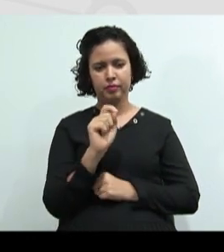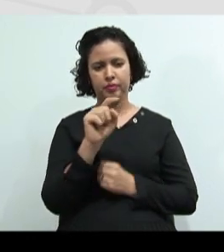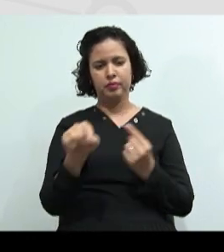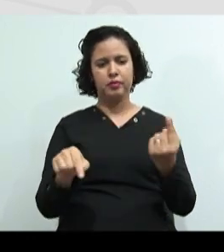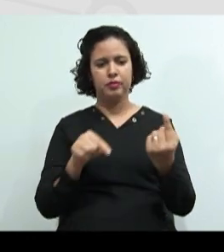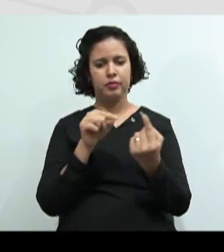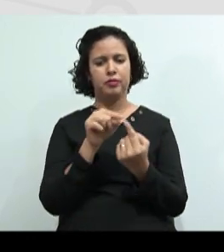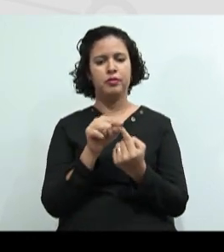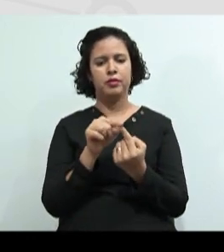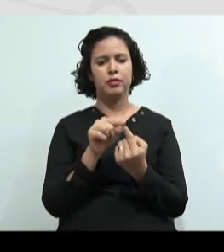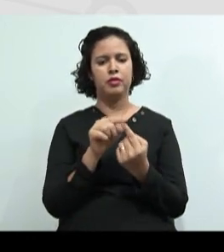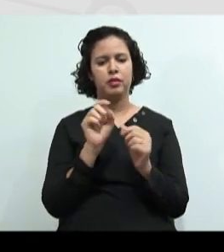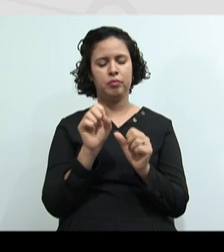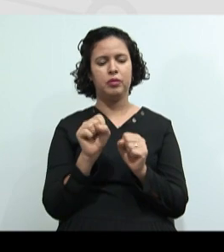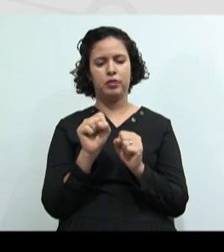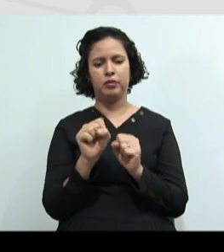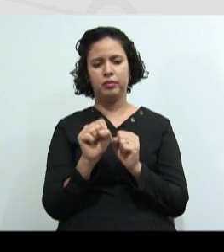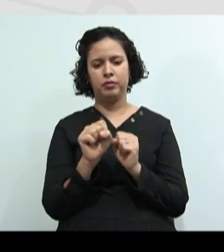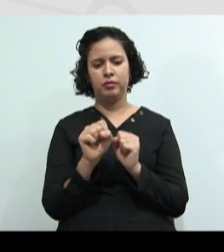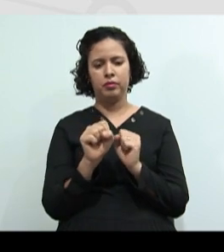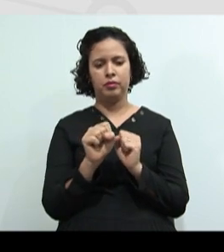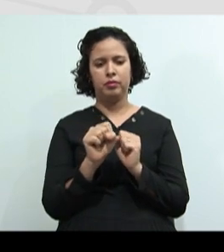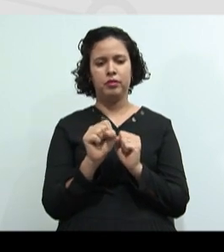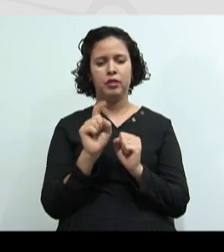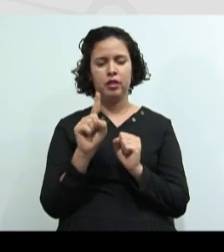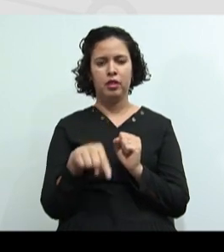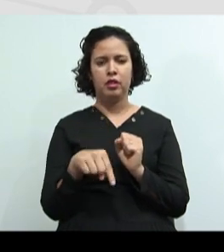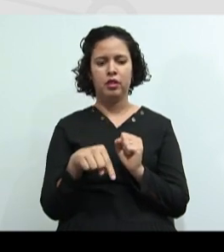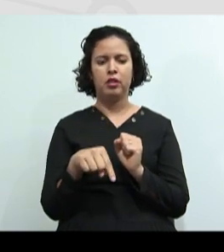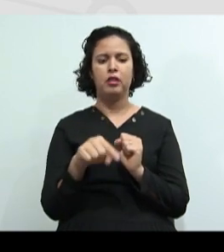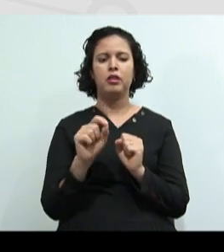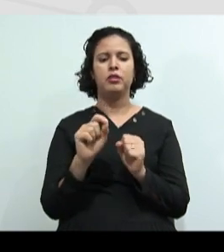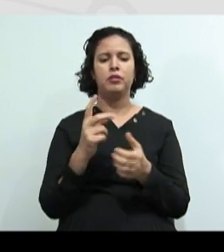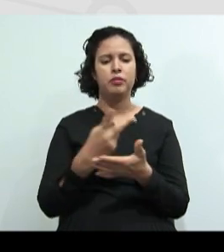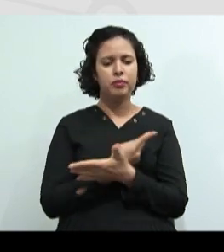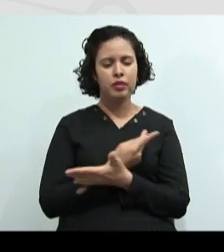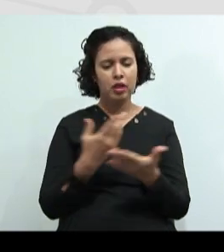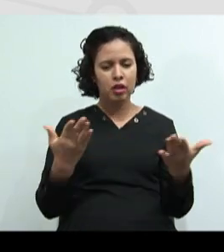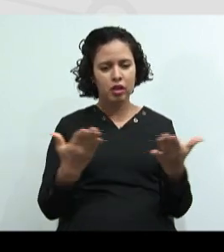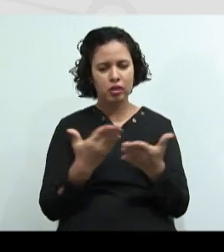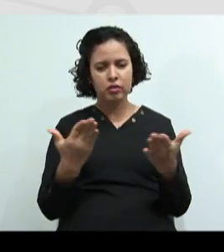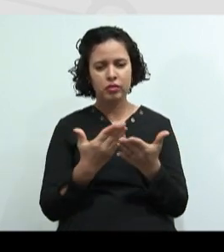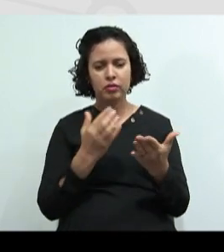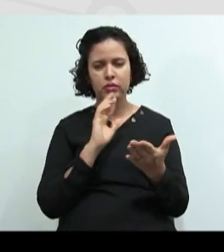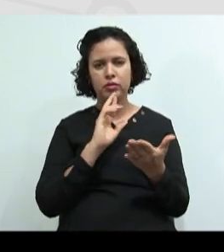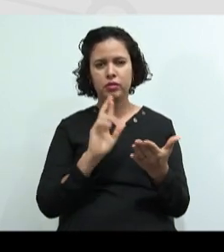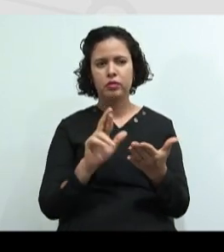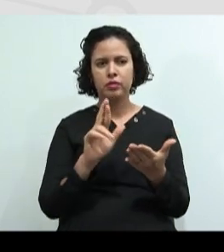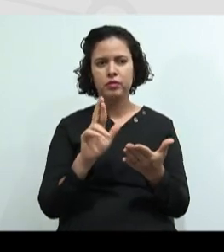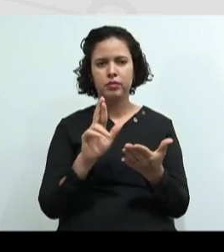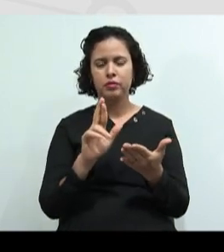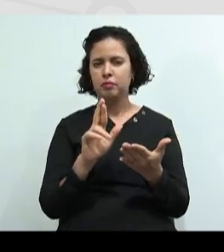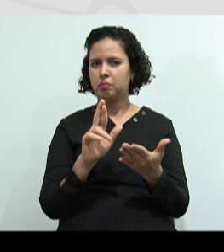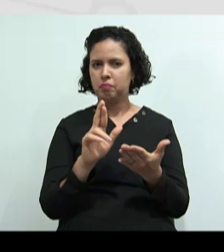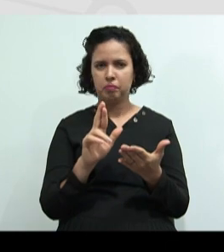ser conceituados como situações presentes com resultados inesperados. Pelo amor de Deus, resultados inesperados. Se nós